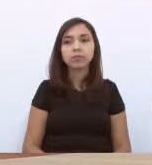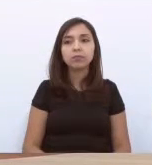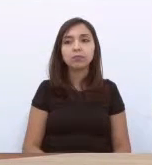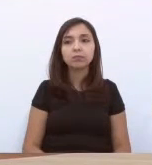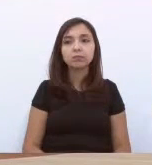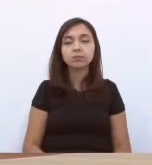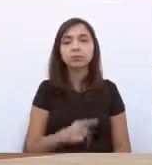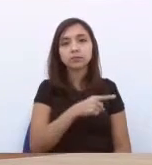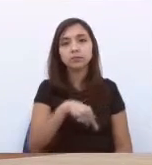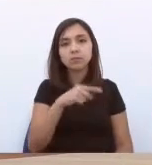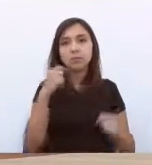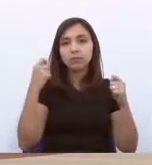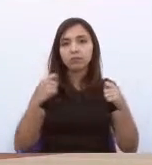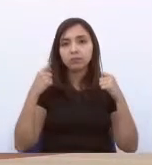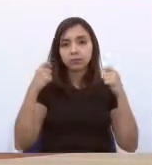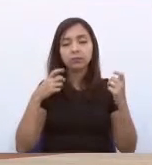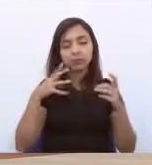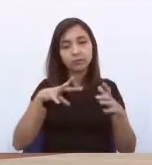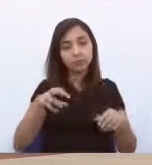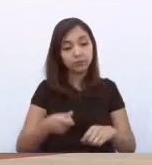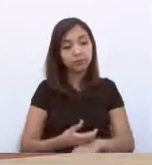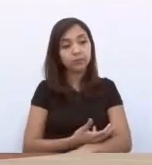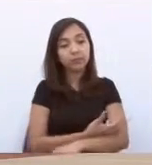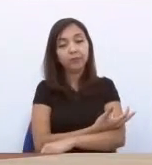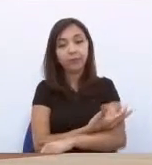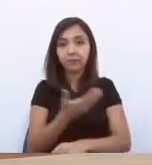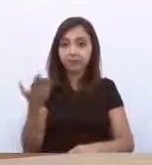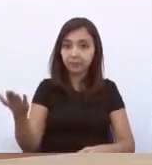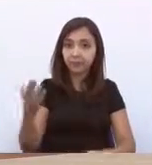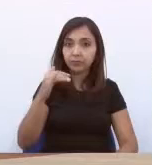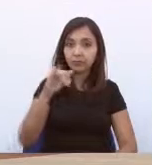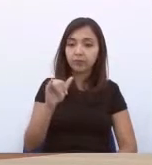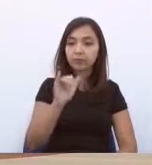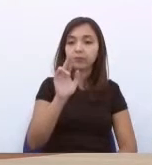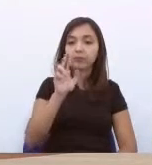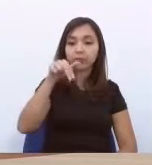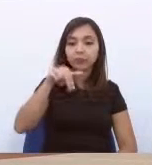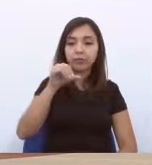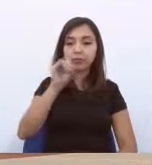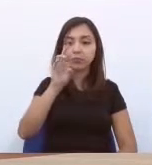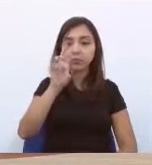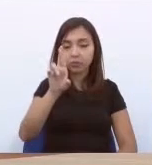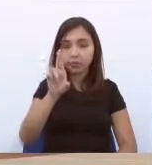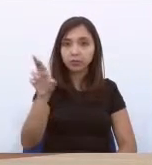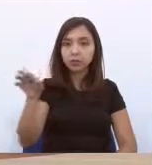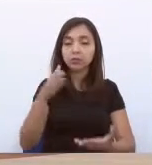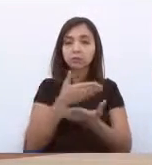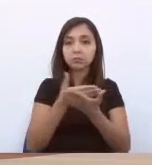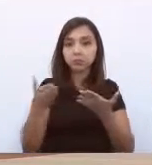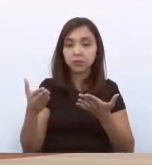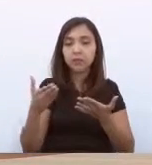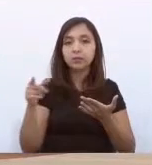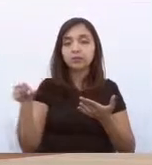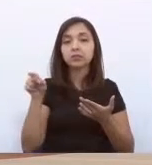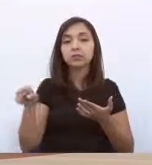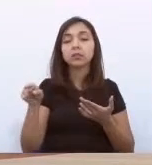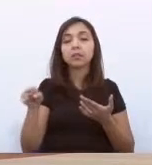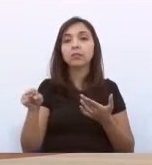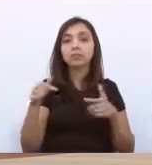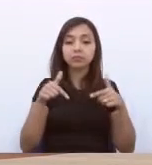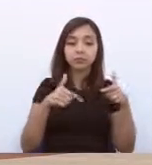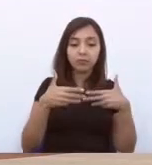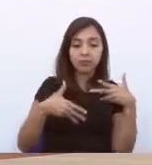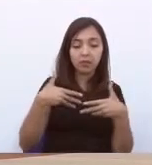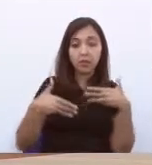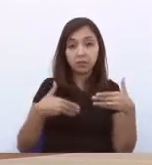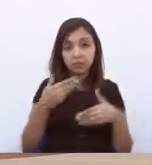uma manifestação emocionante desse rapaz, o Júnior, que perdeu, segundo ele, até o seu